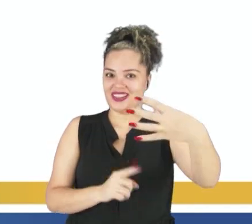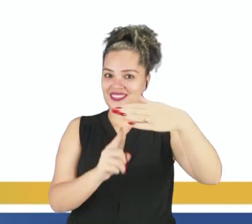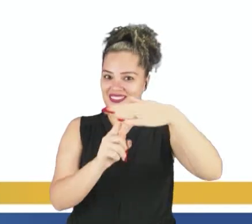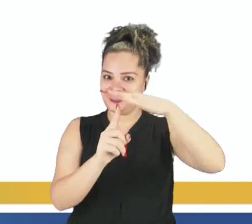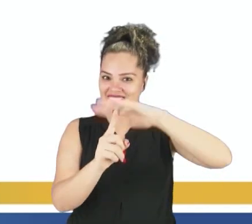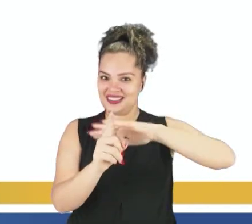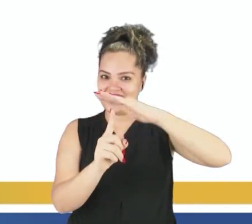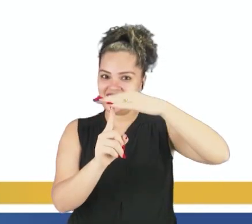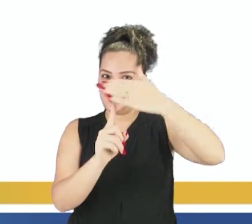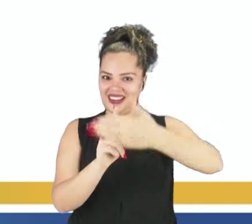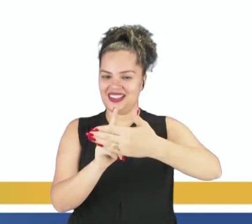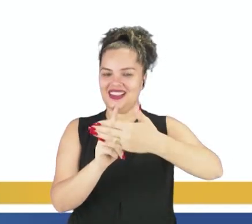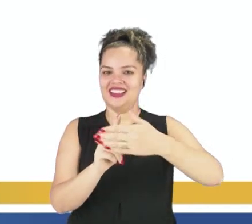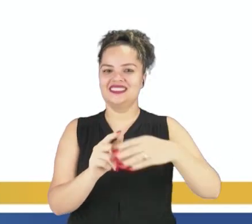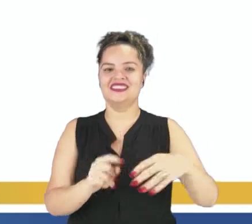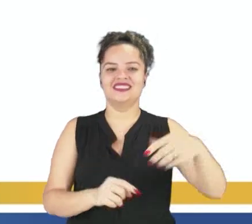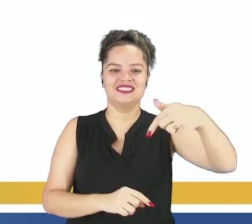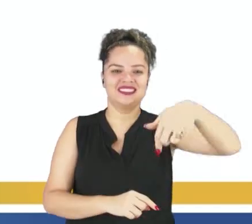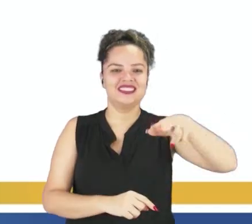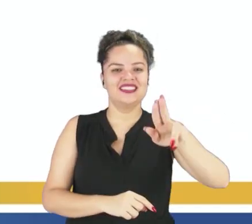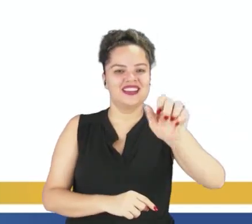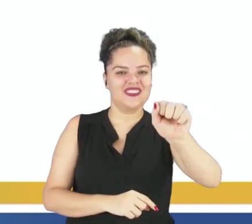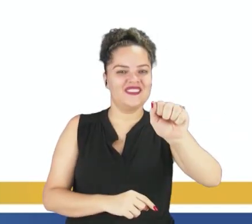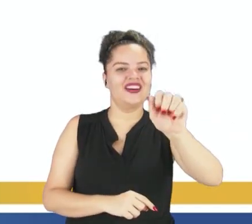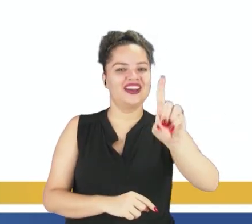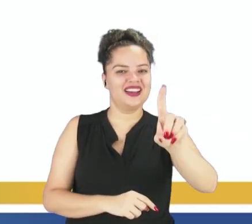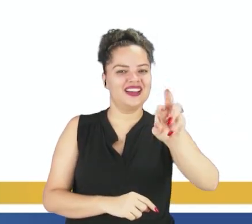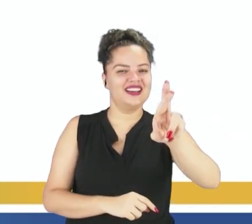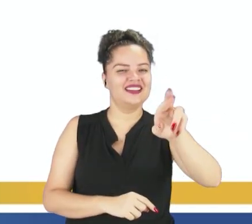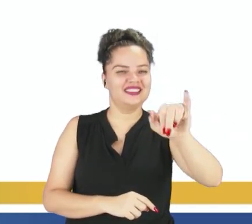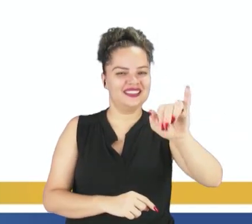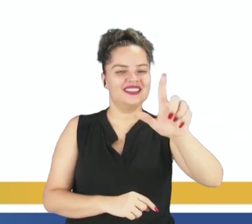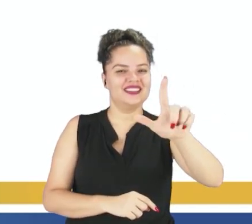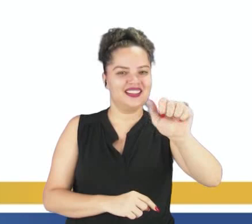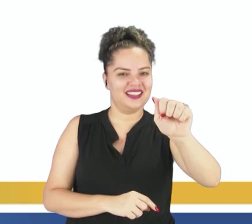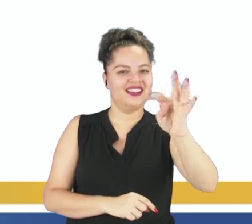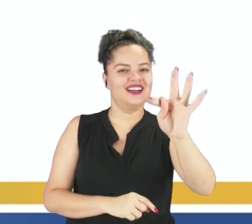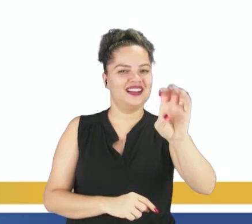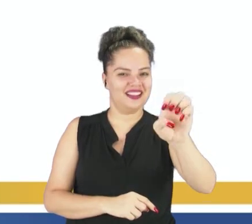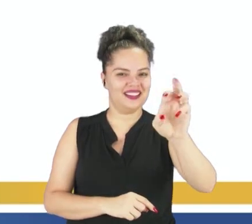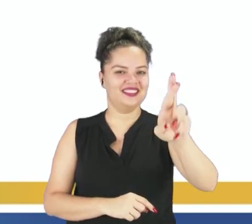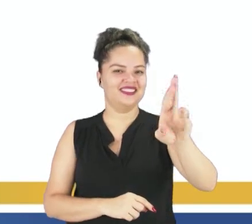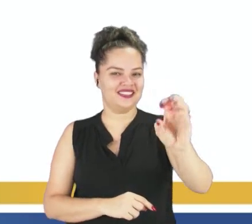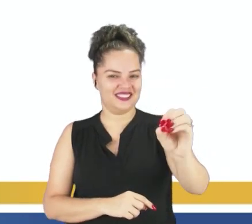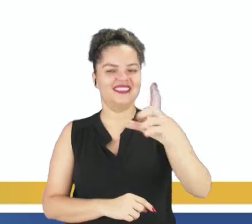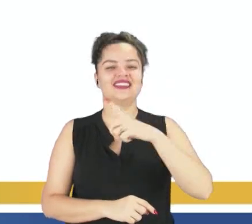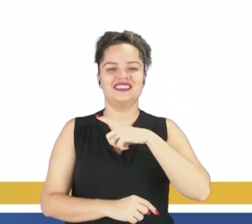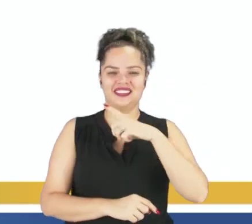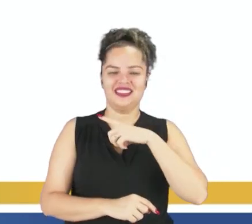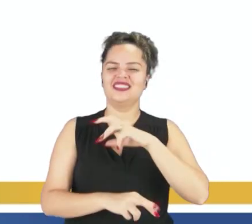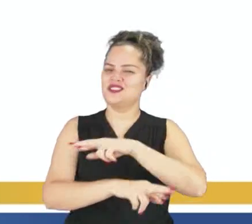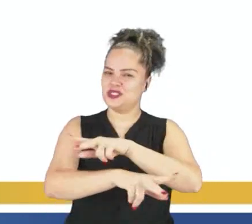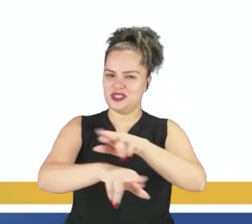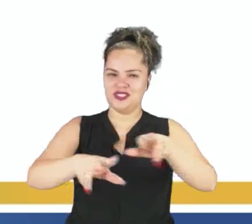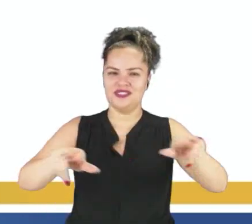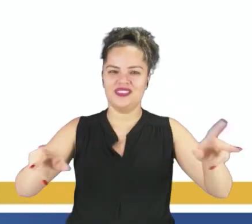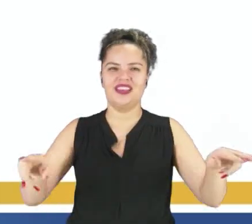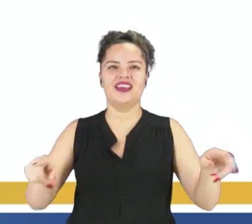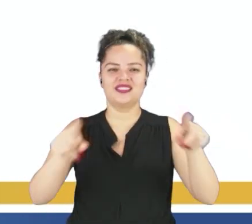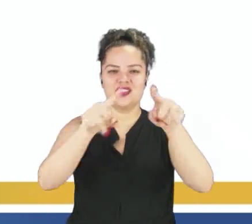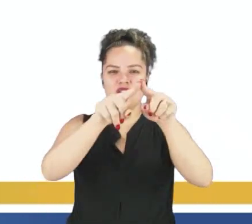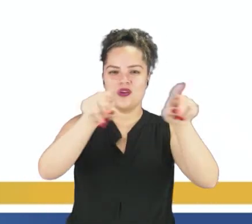polígono é chamado de quadrilátero. Aí lembra que a gente já falou em outras aulas que os quadriláteros são várias figuras, né? Nós